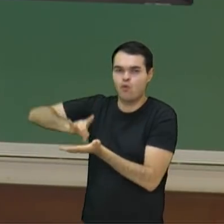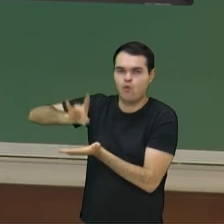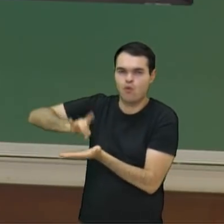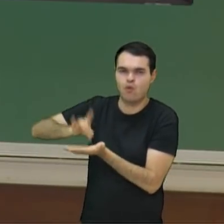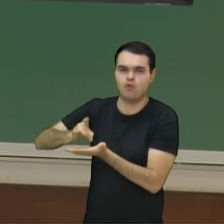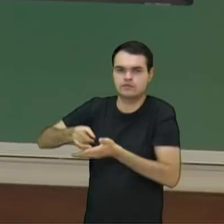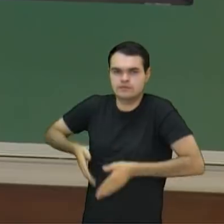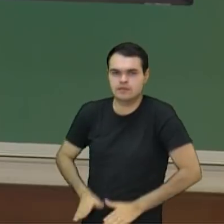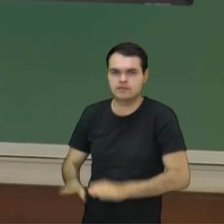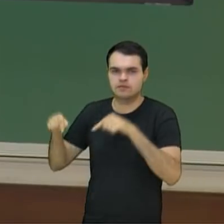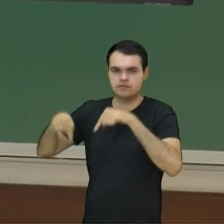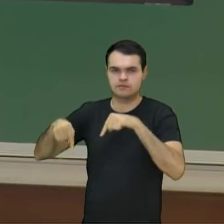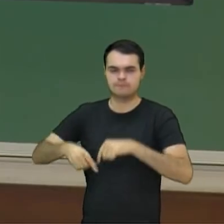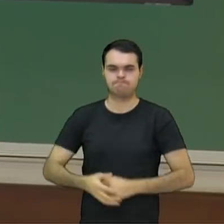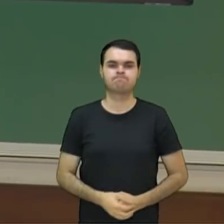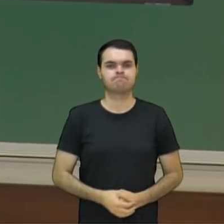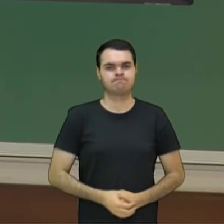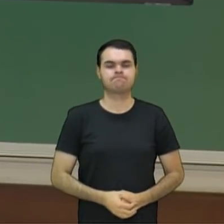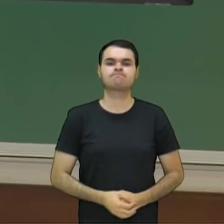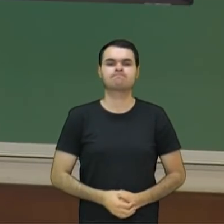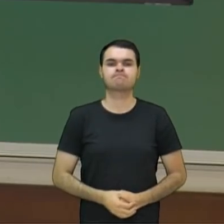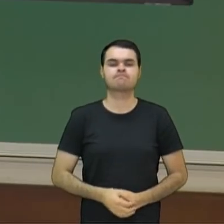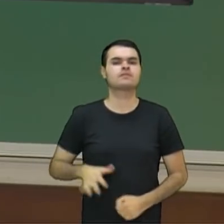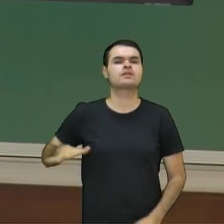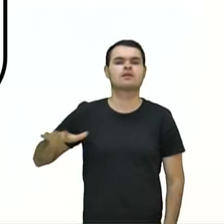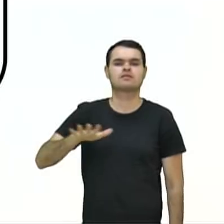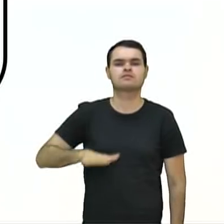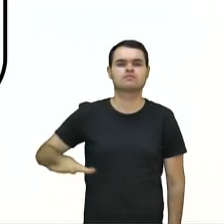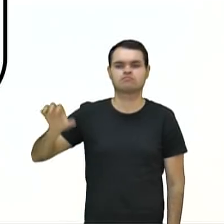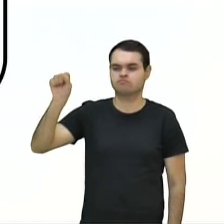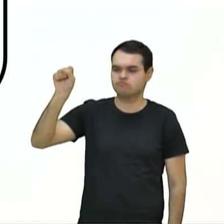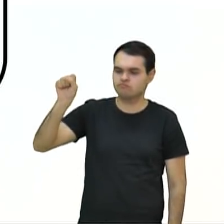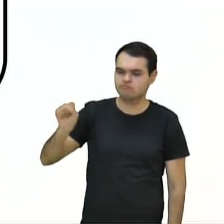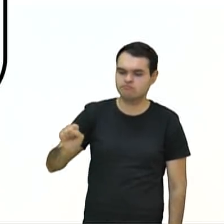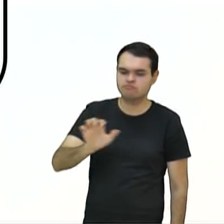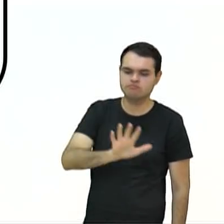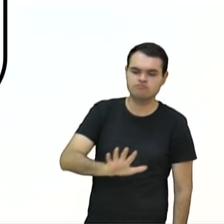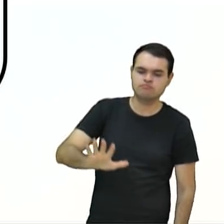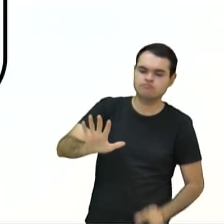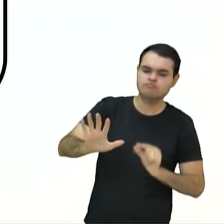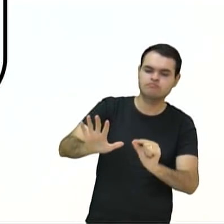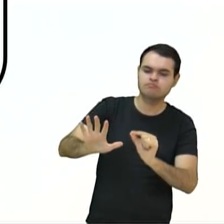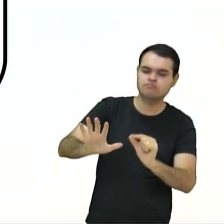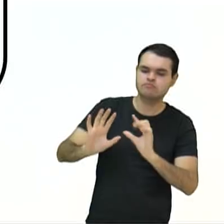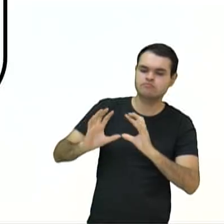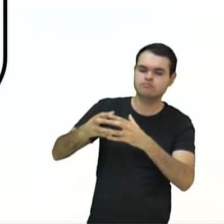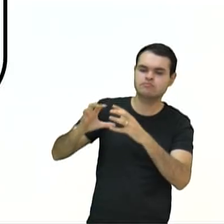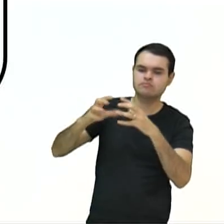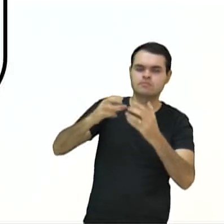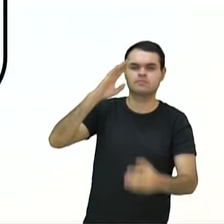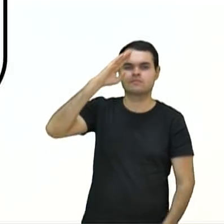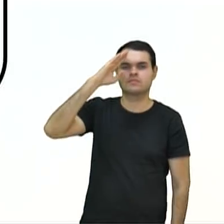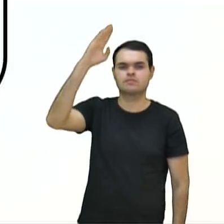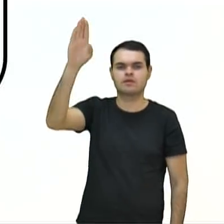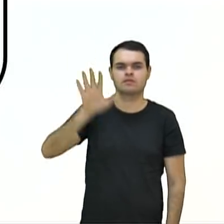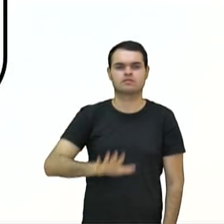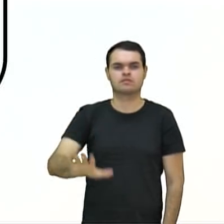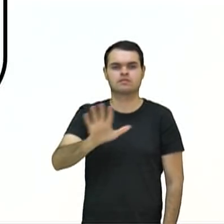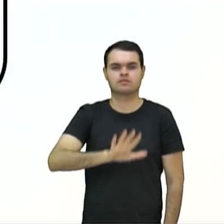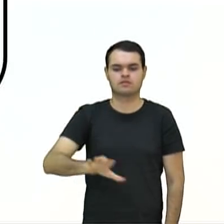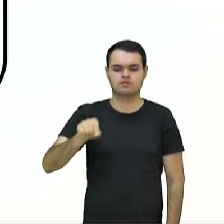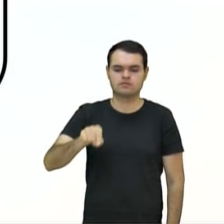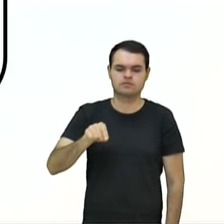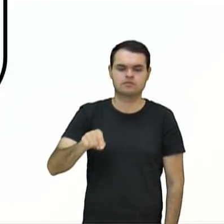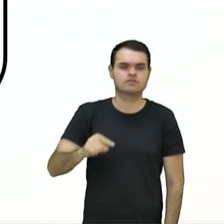originários daqui, né? E aí, na região sudeste, quem são os principais grupos que estavam nesta região